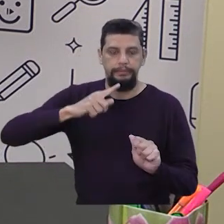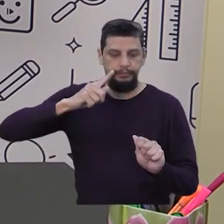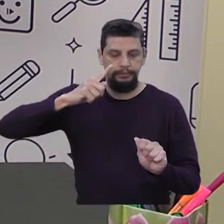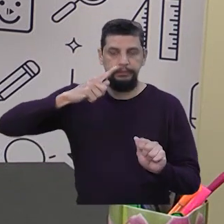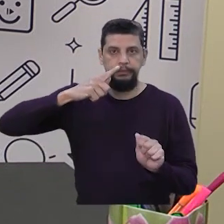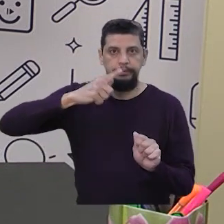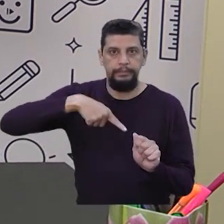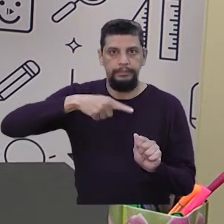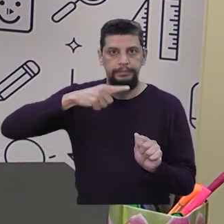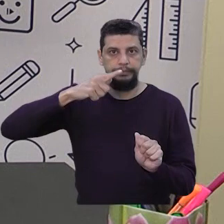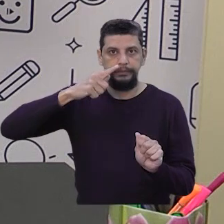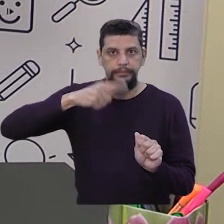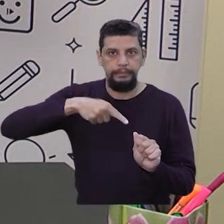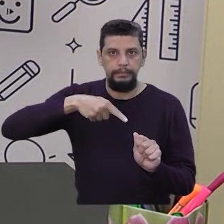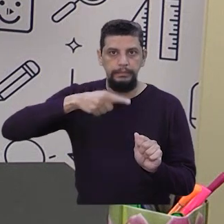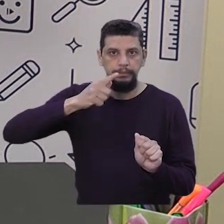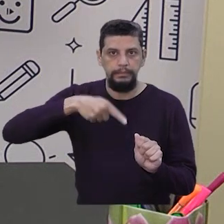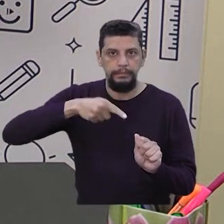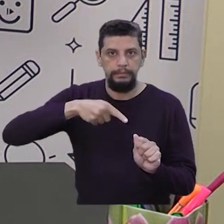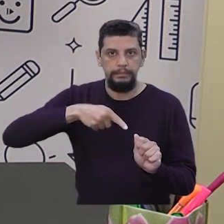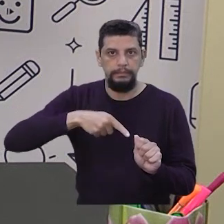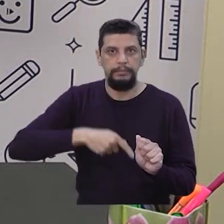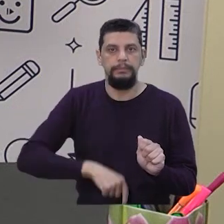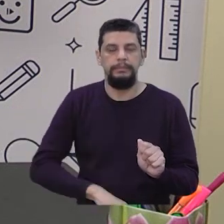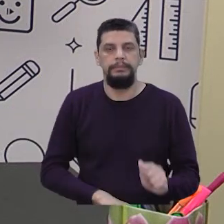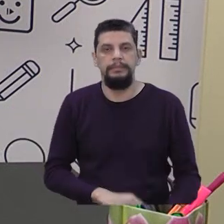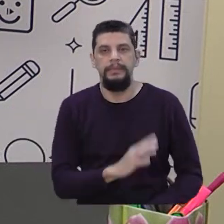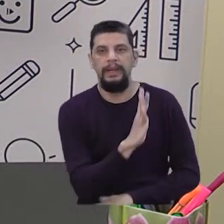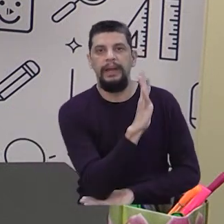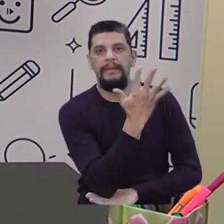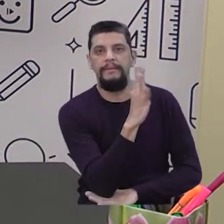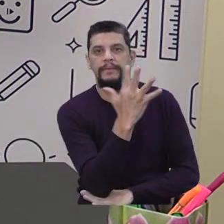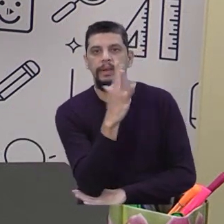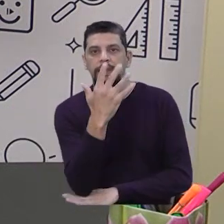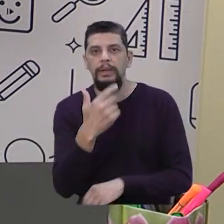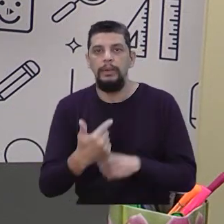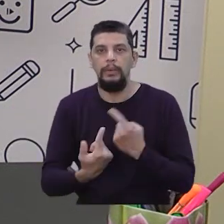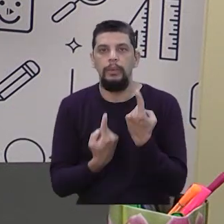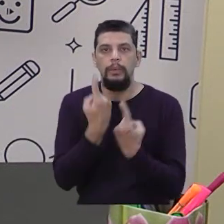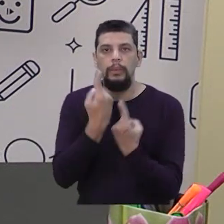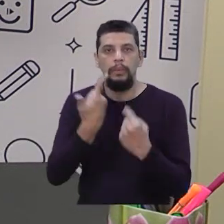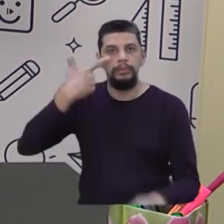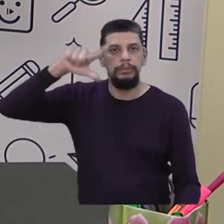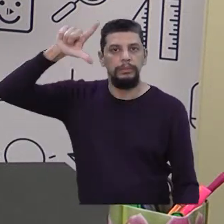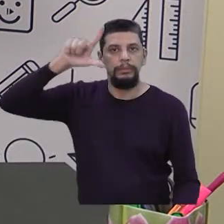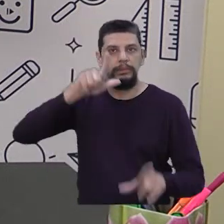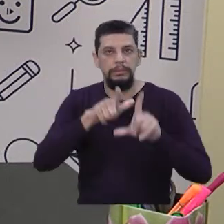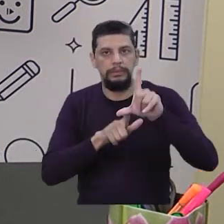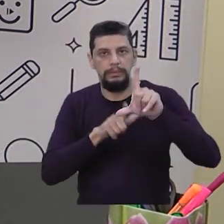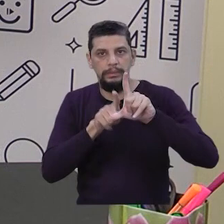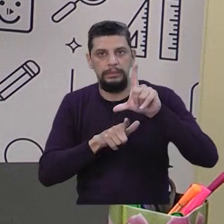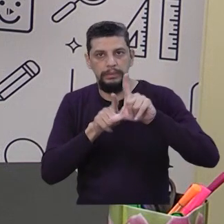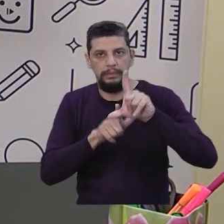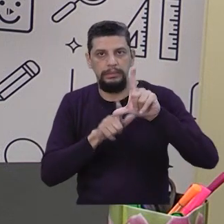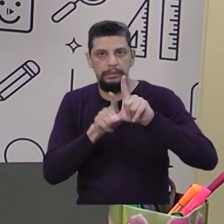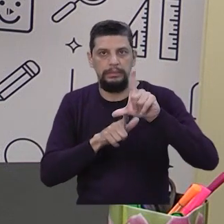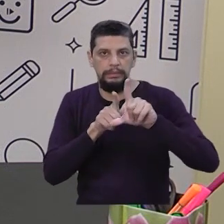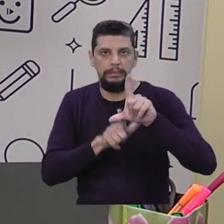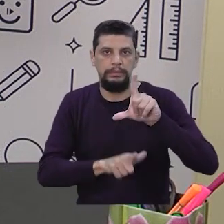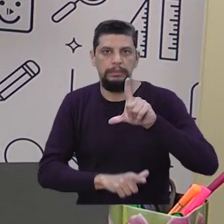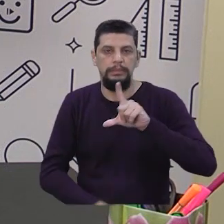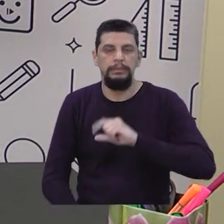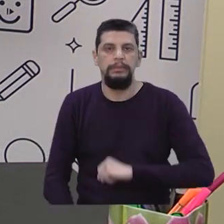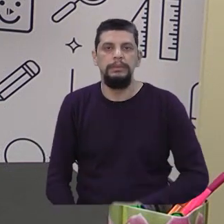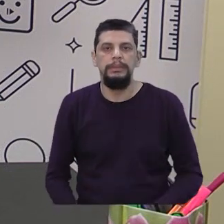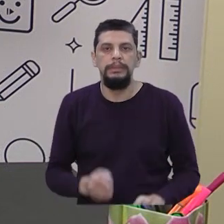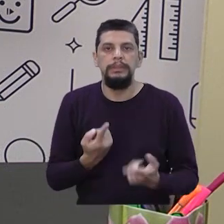acento. Olha aqui, ó. A de árvore. Qual é a próxima letra que vem? Ar.